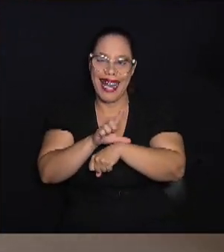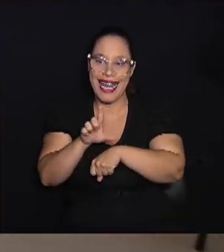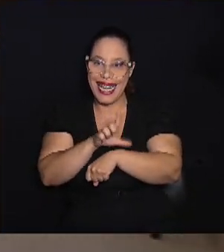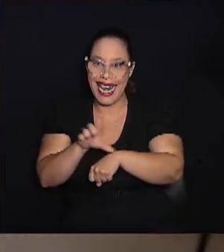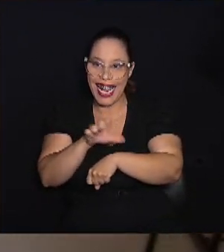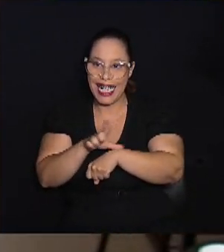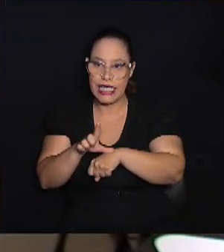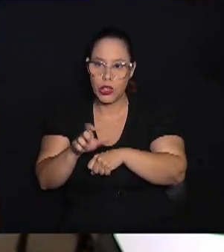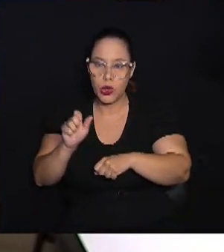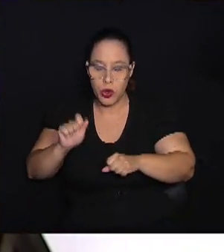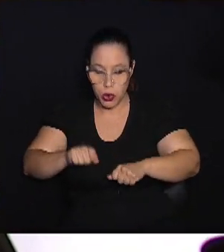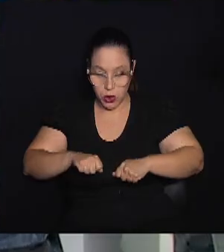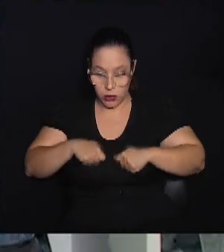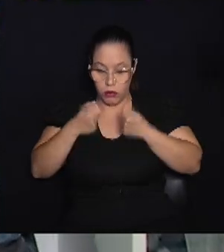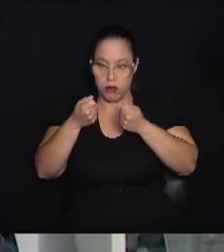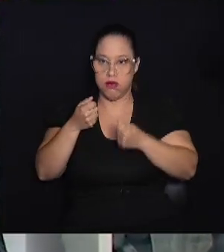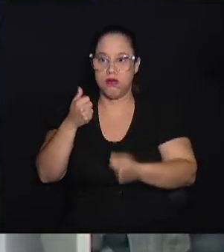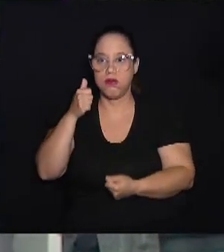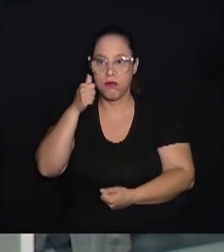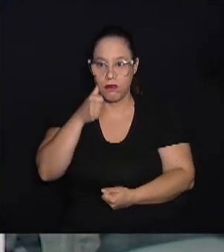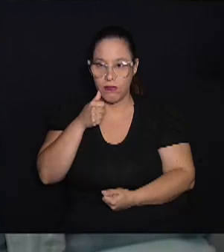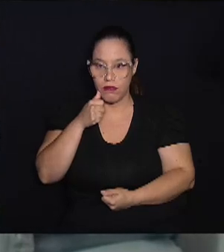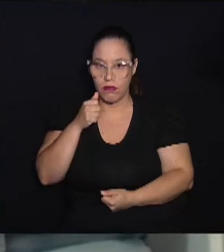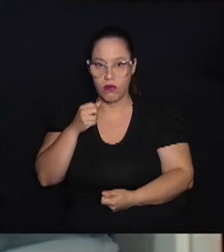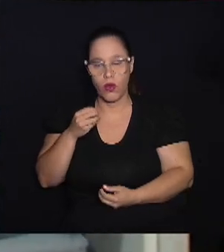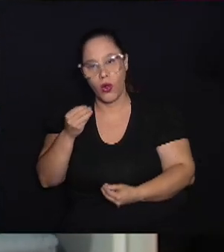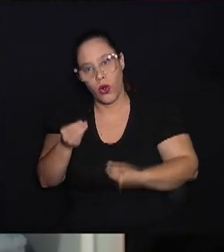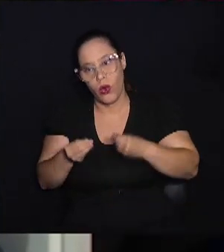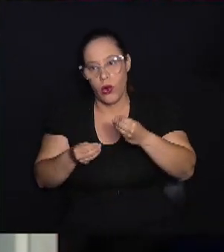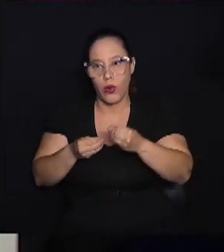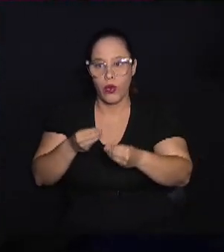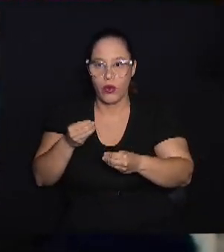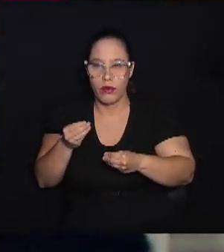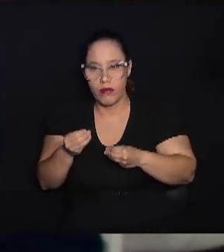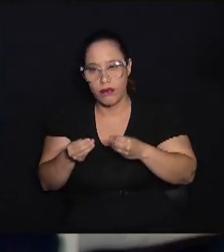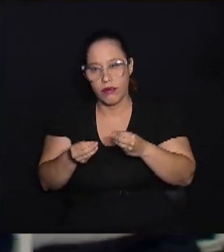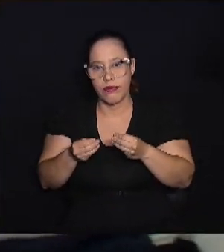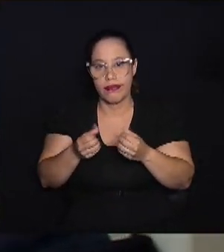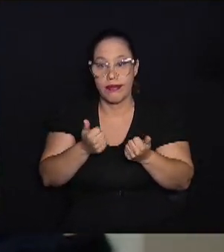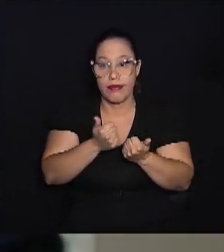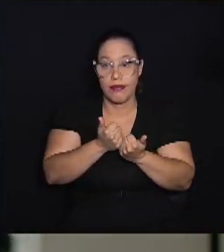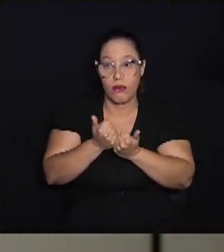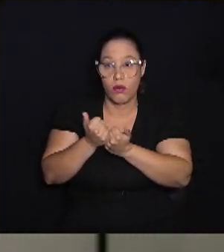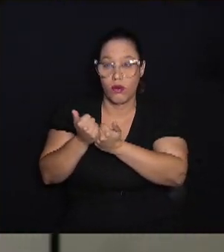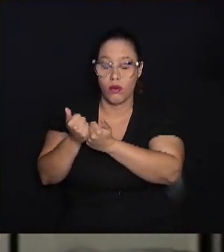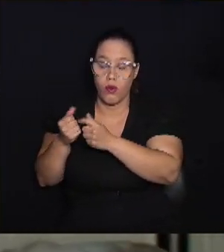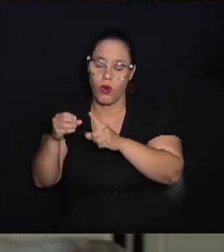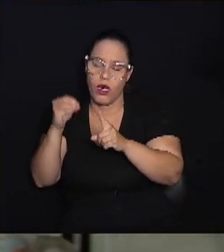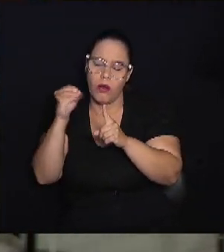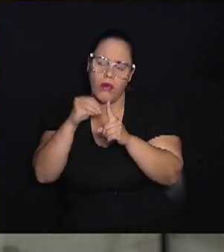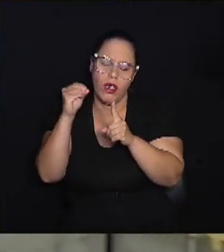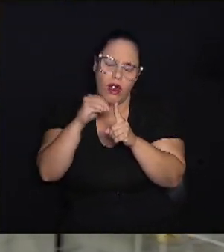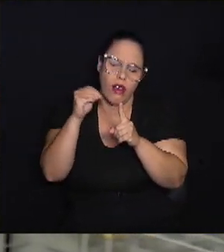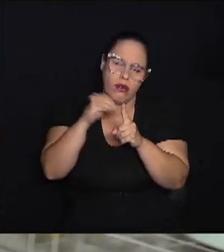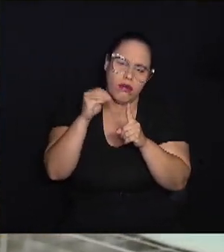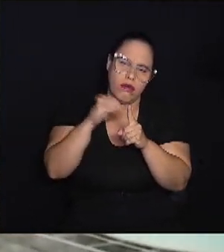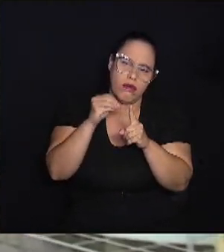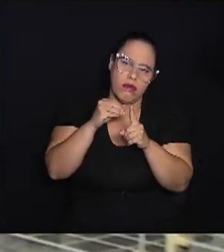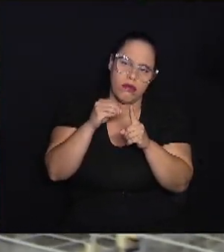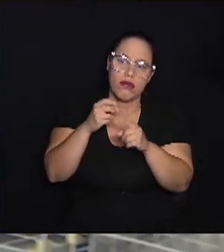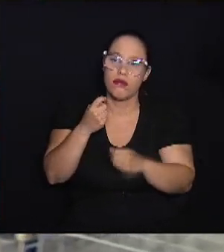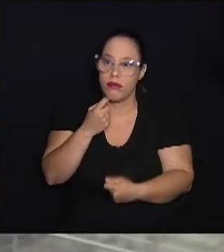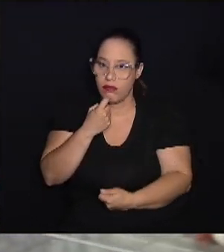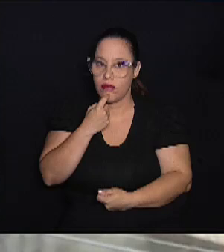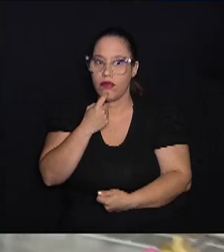o empoderamento feminino, além de oferecer atendimento integral à mulher em situação de vulnerabilidade no